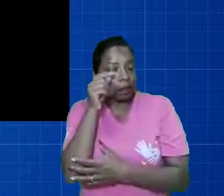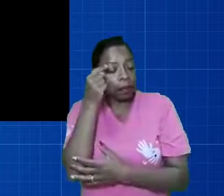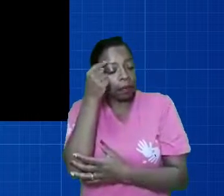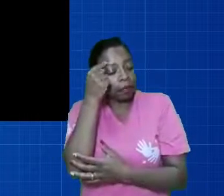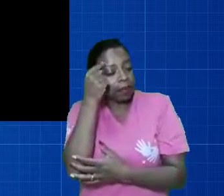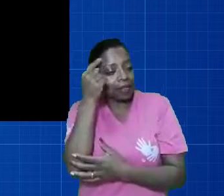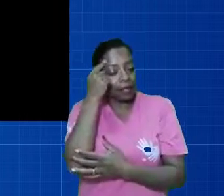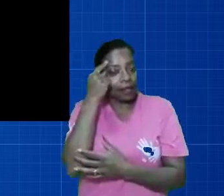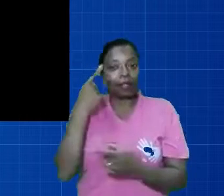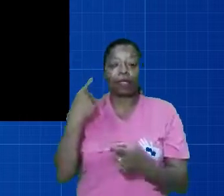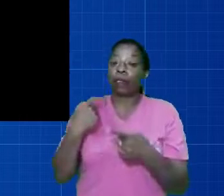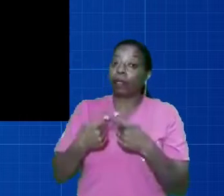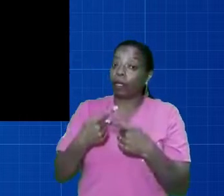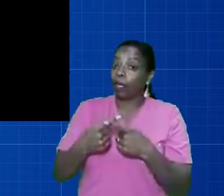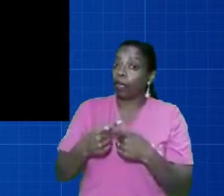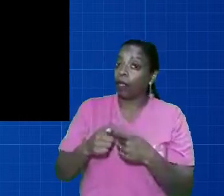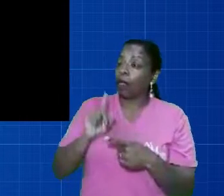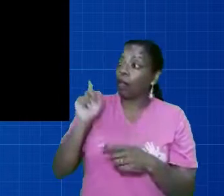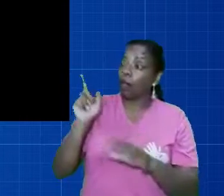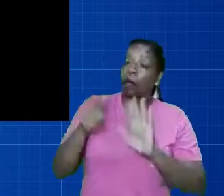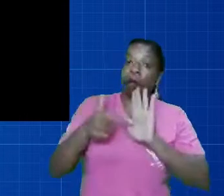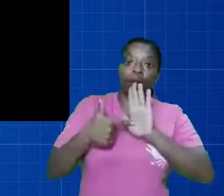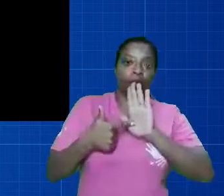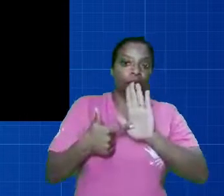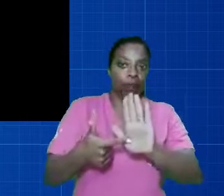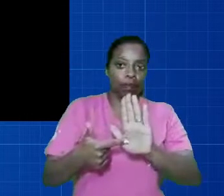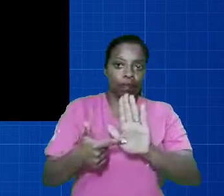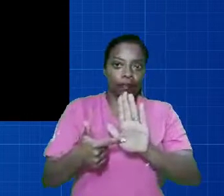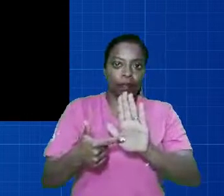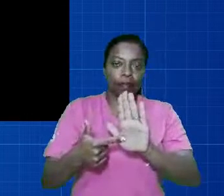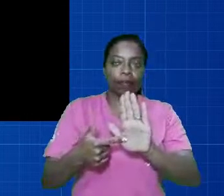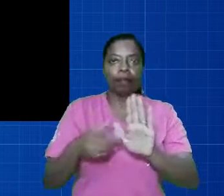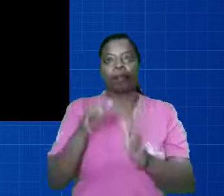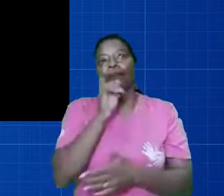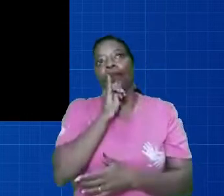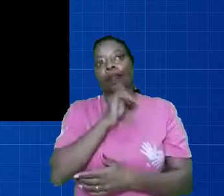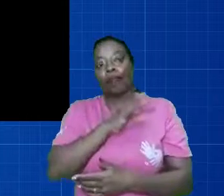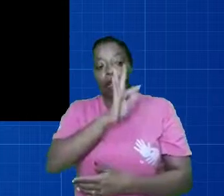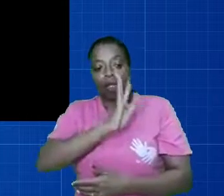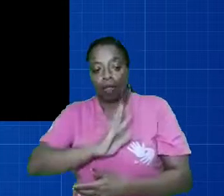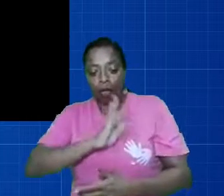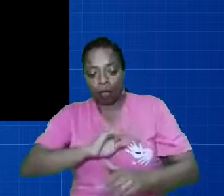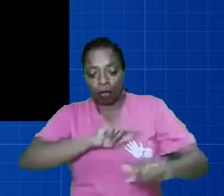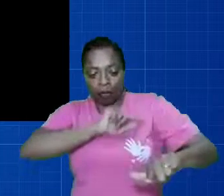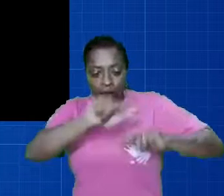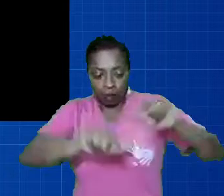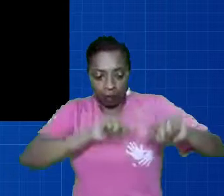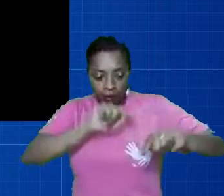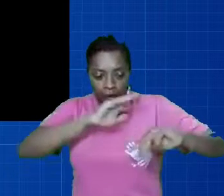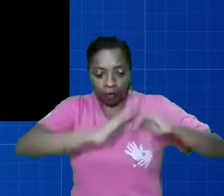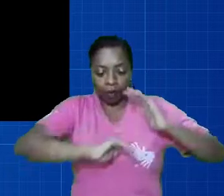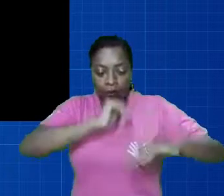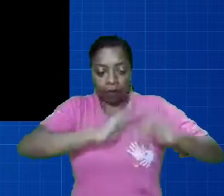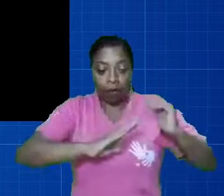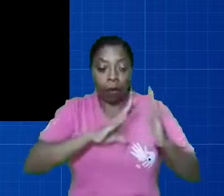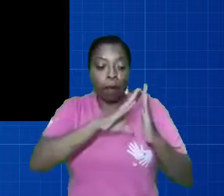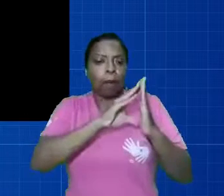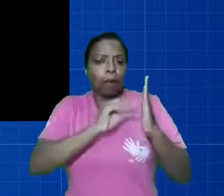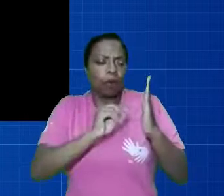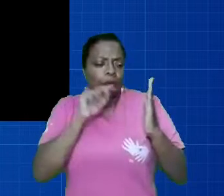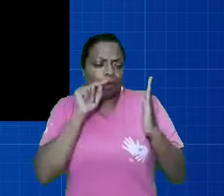nessa concepção de ensino, da técnica e do trabalho, a ideia do modelo era muito